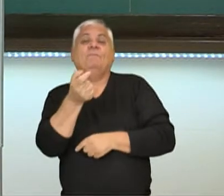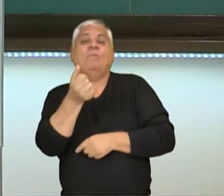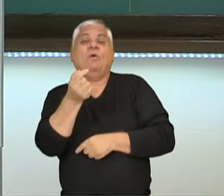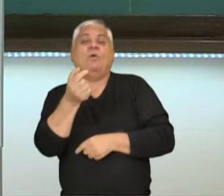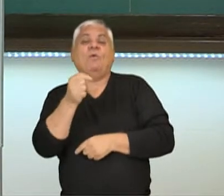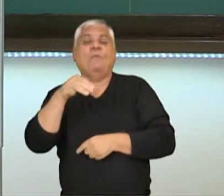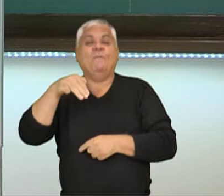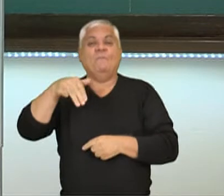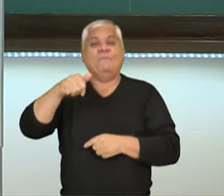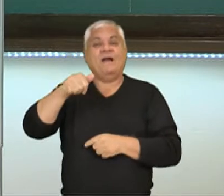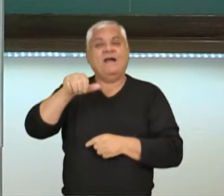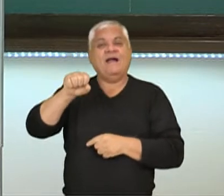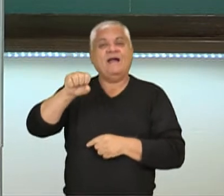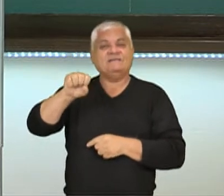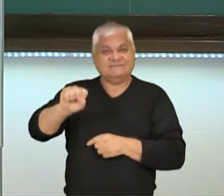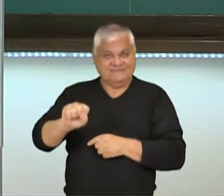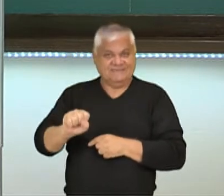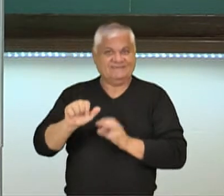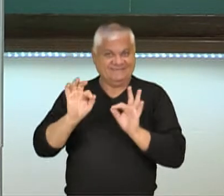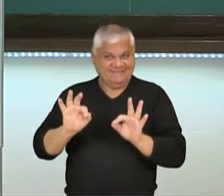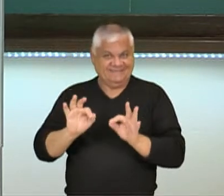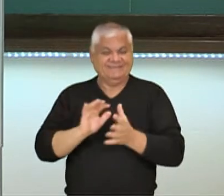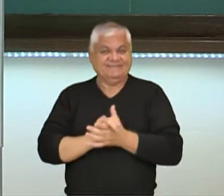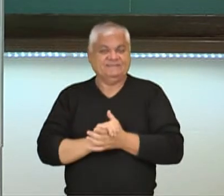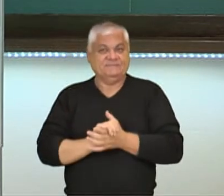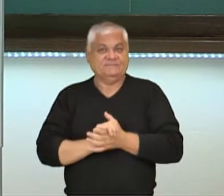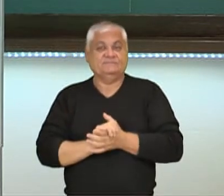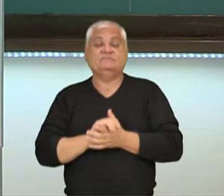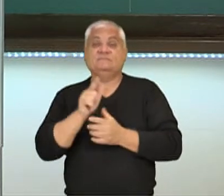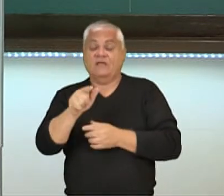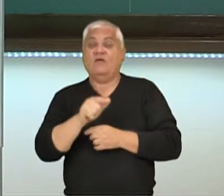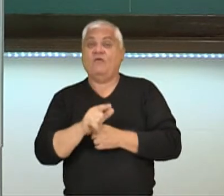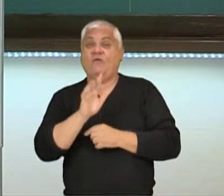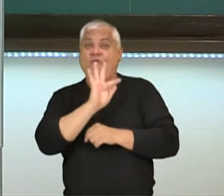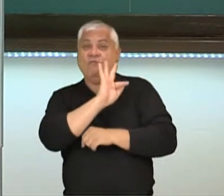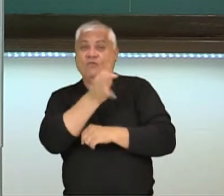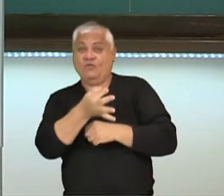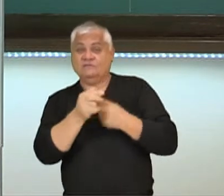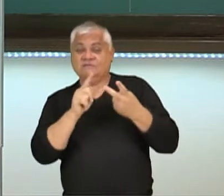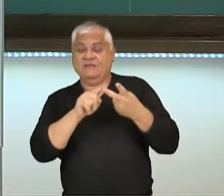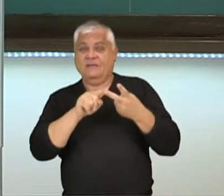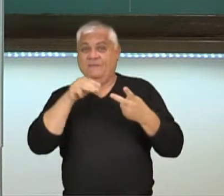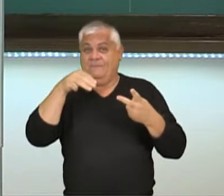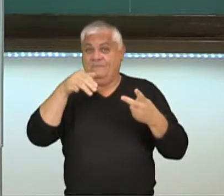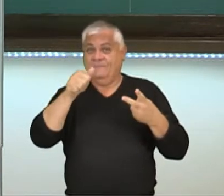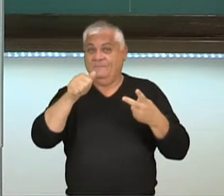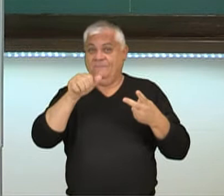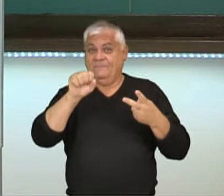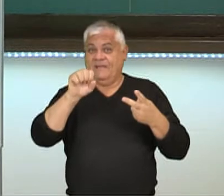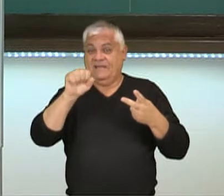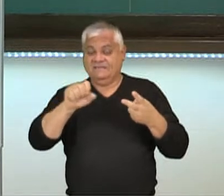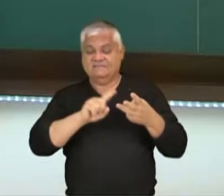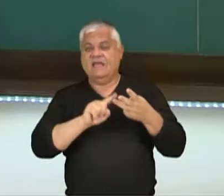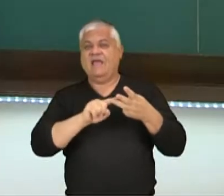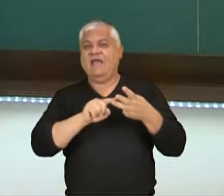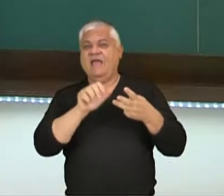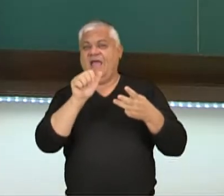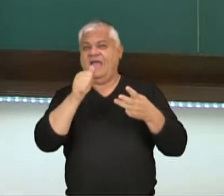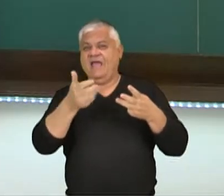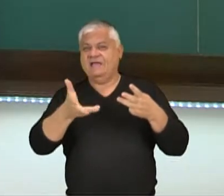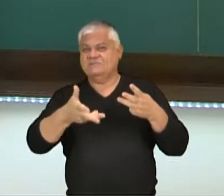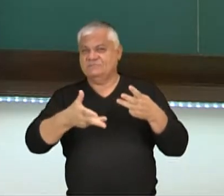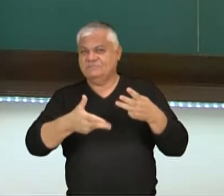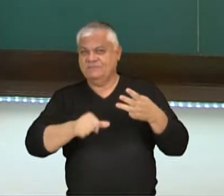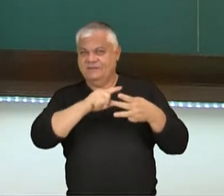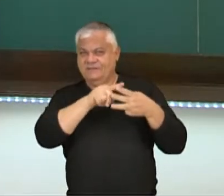já comece a acostumar nessa segunda lei com essa ideia de força, massa e, é claro, aceleração. Então olha